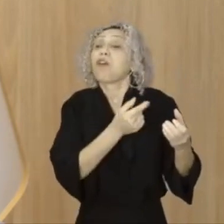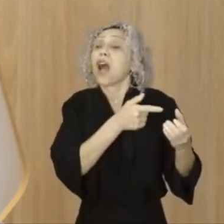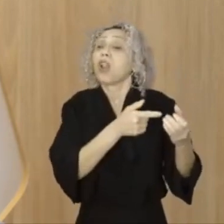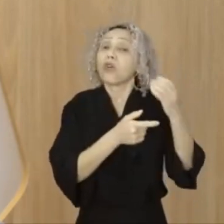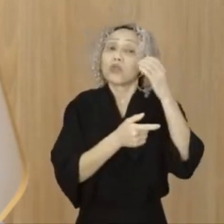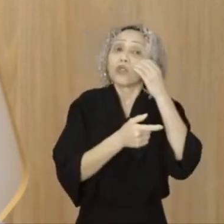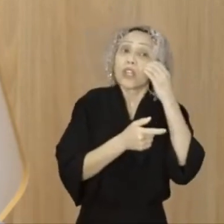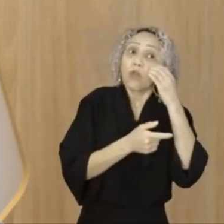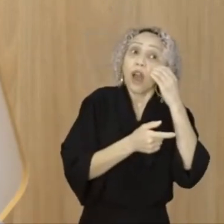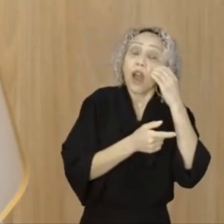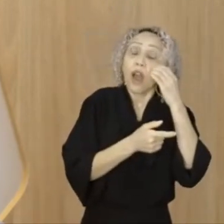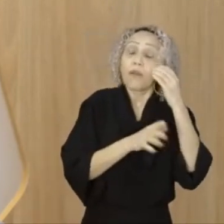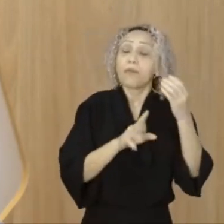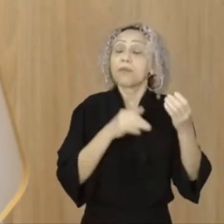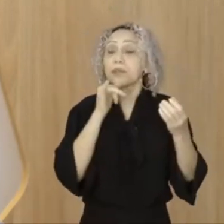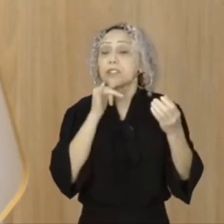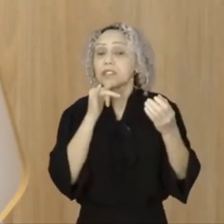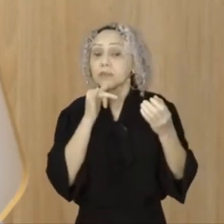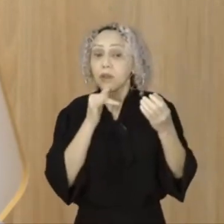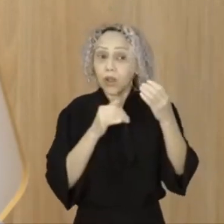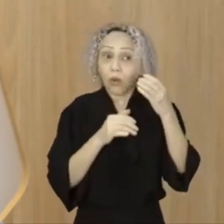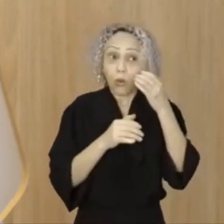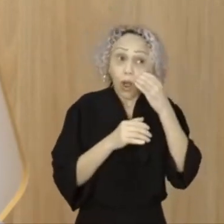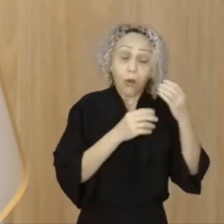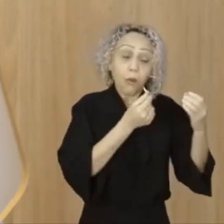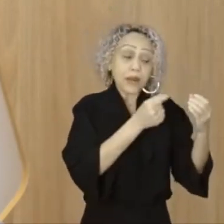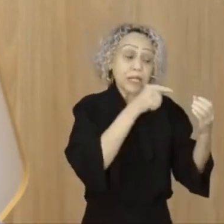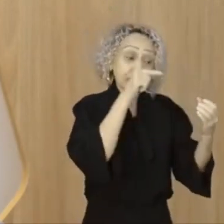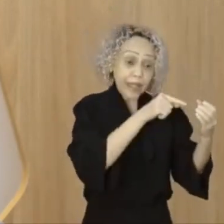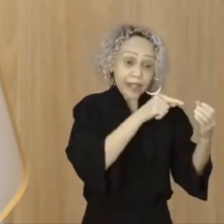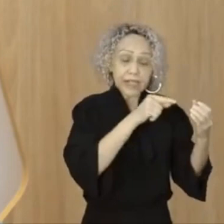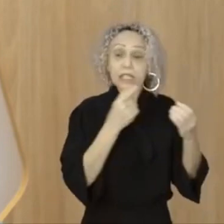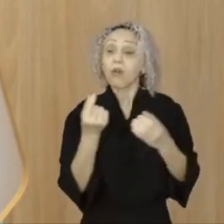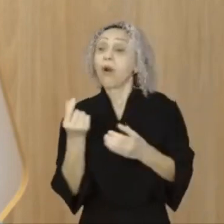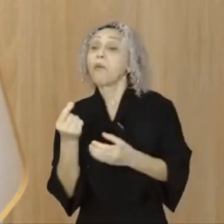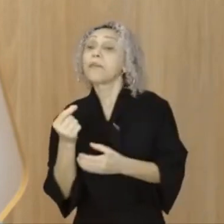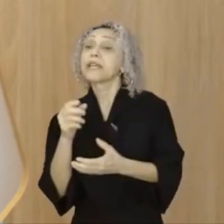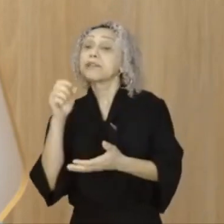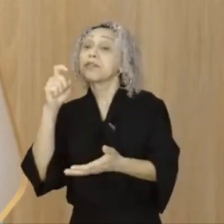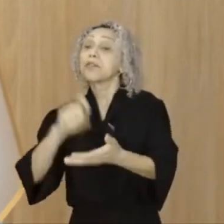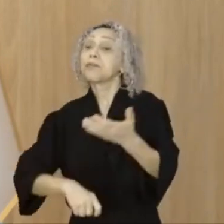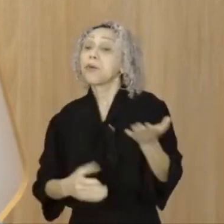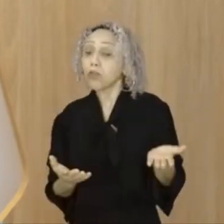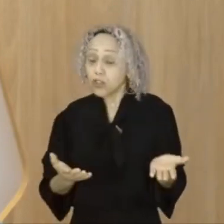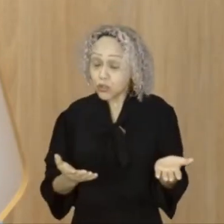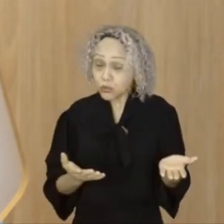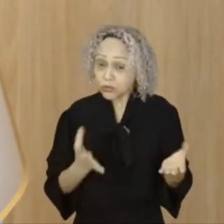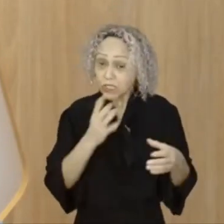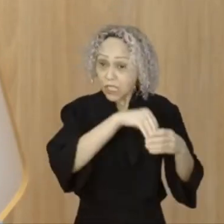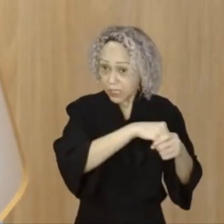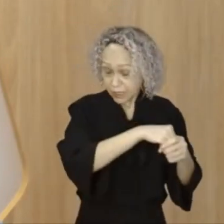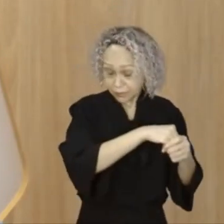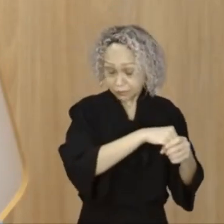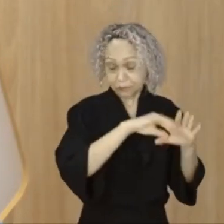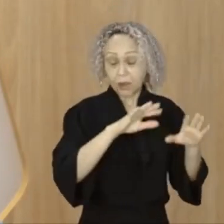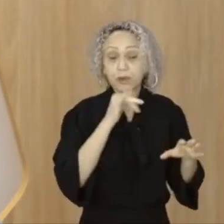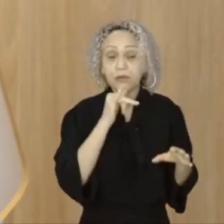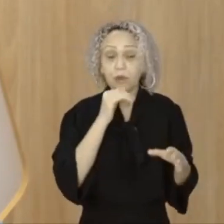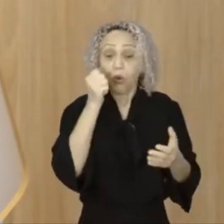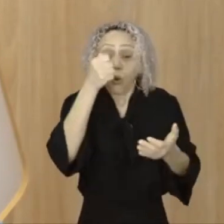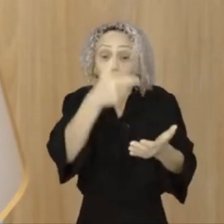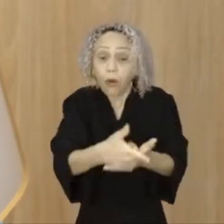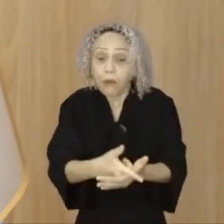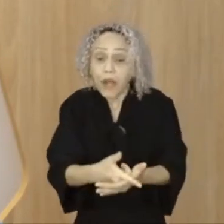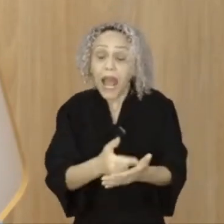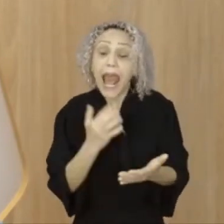do alimento e o preço do imposto. Isso é transparência fiscal. E com isso ele vai exigir mais políticas públicas. Então ele